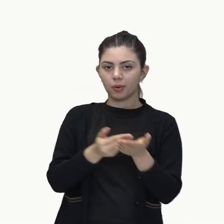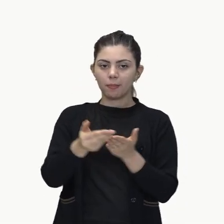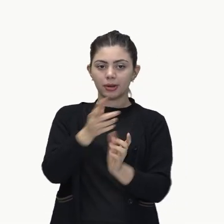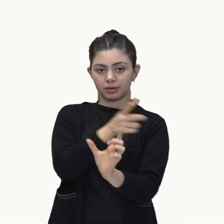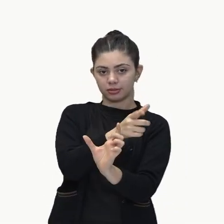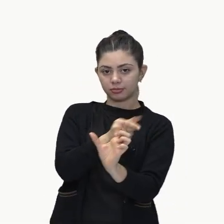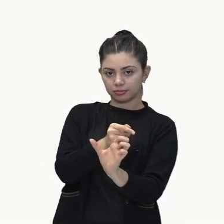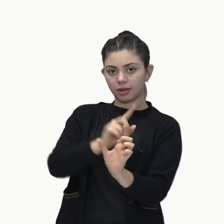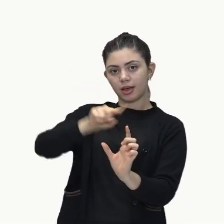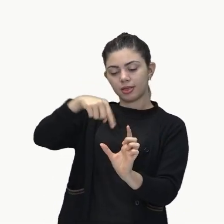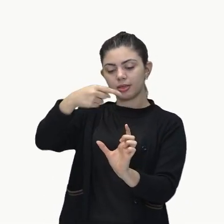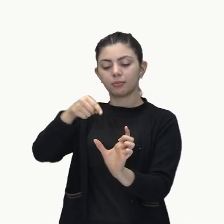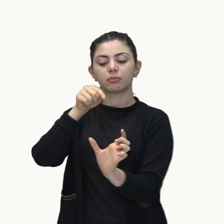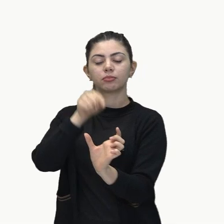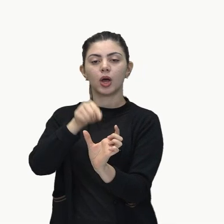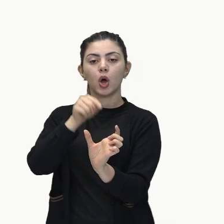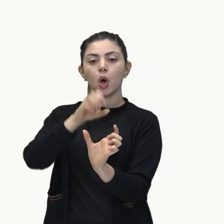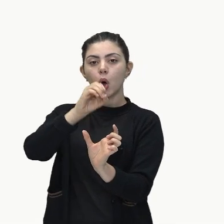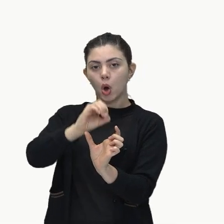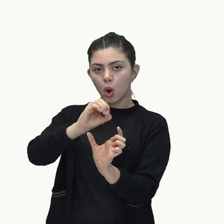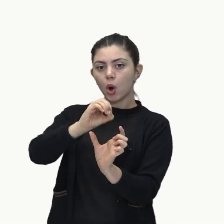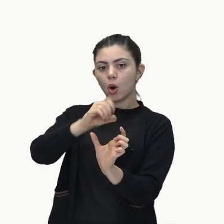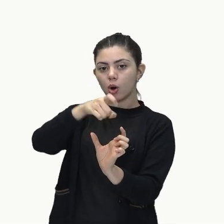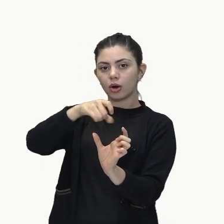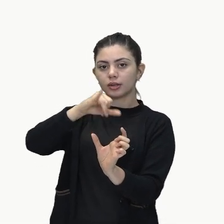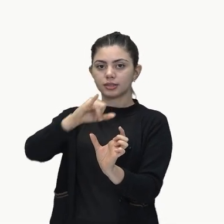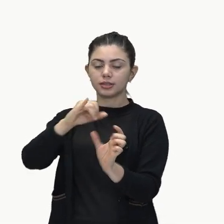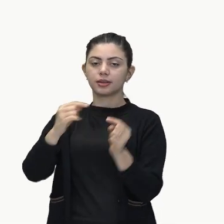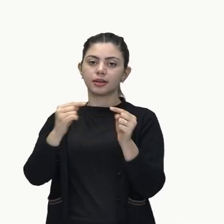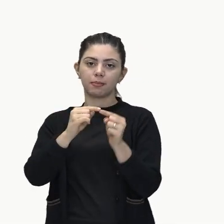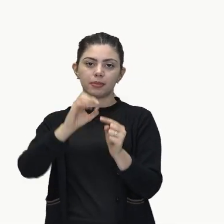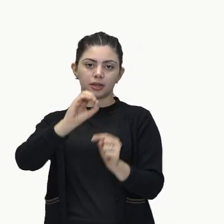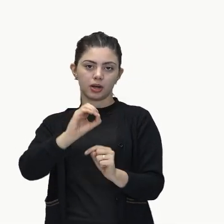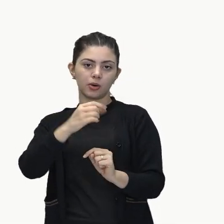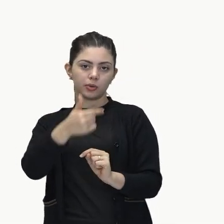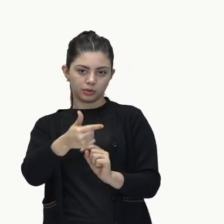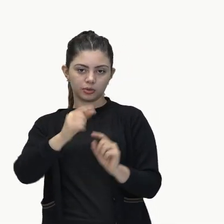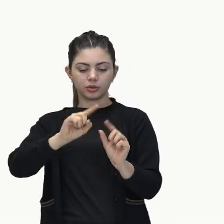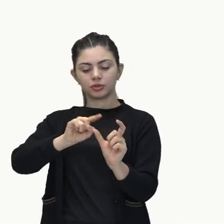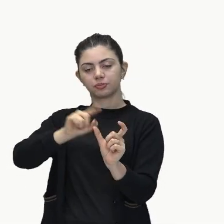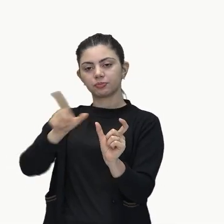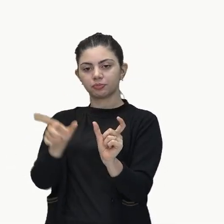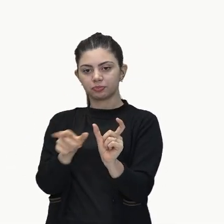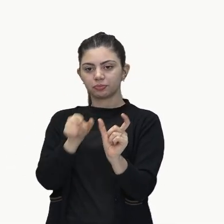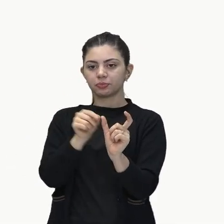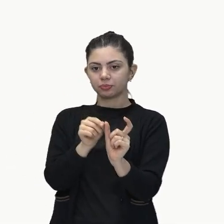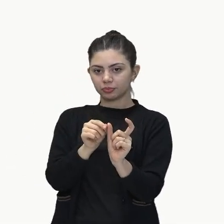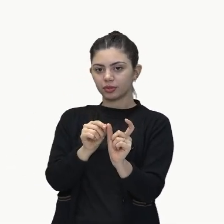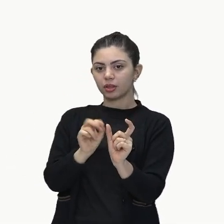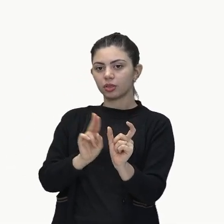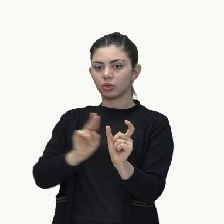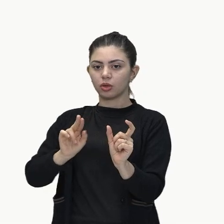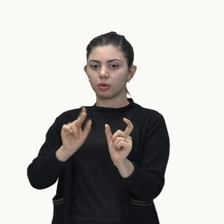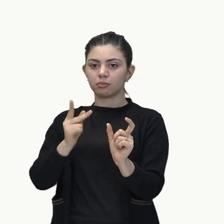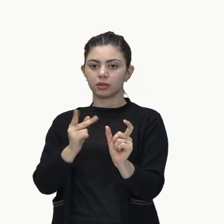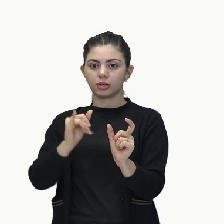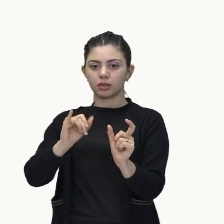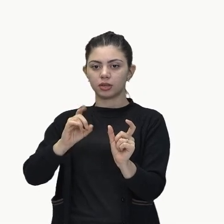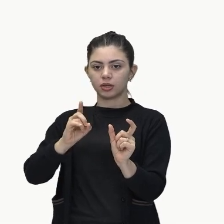palavra oxi, porque se refere ao oxigênio, e o nome, por último, o nome do hidrocarboneto